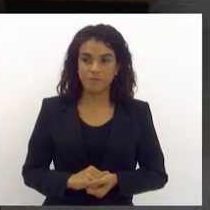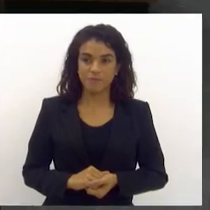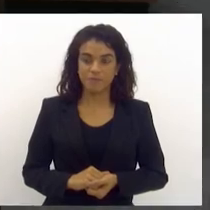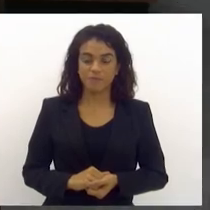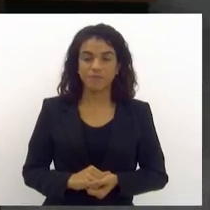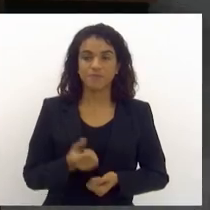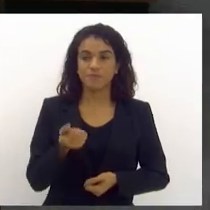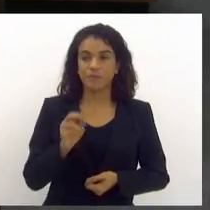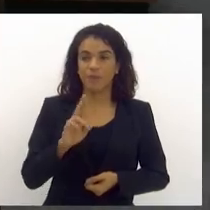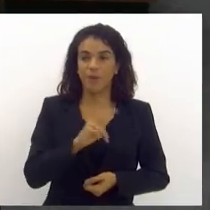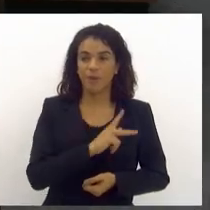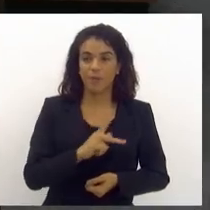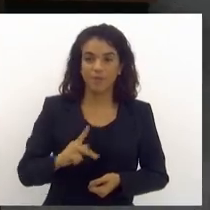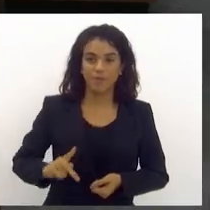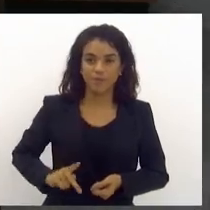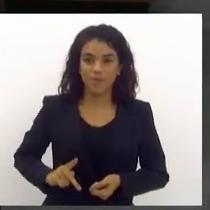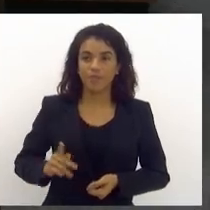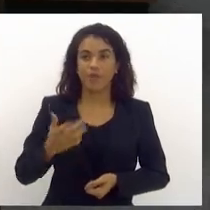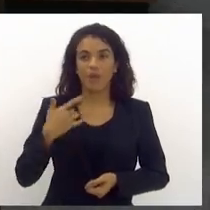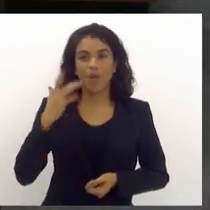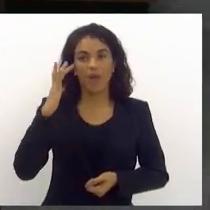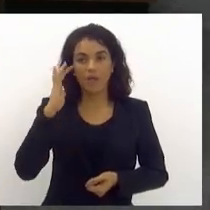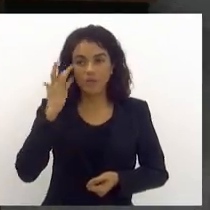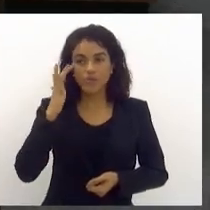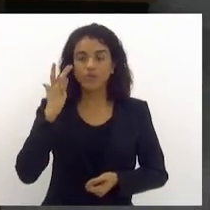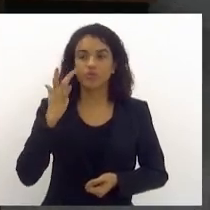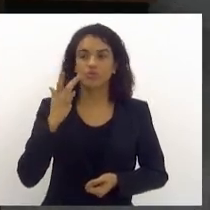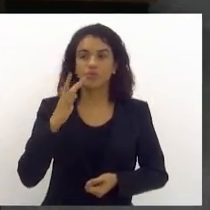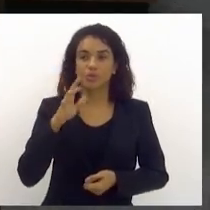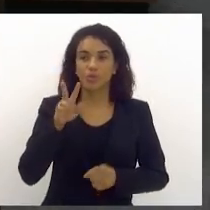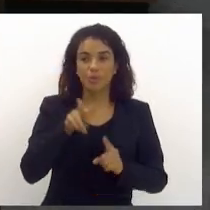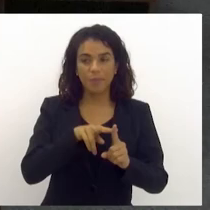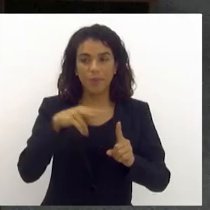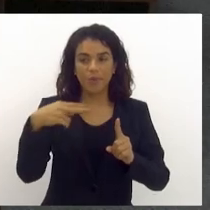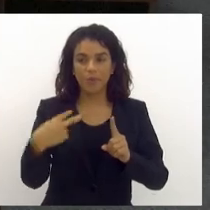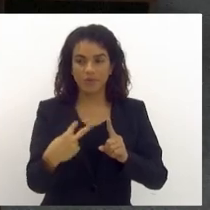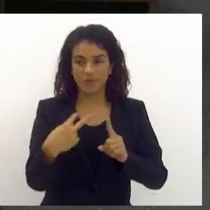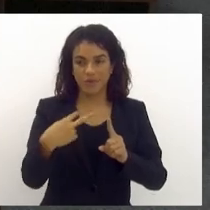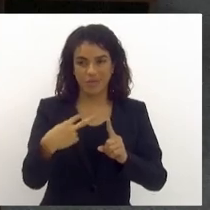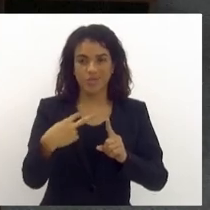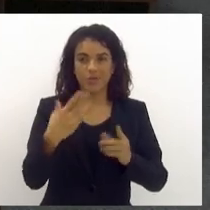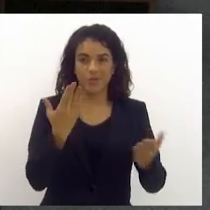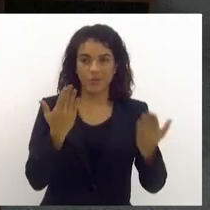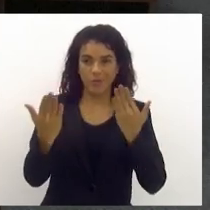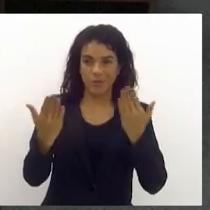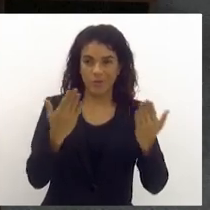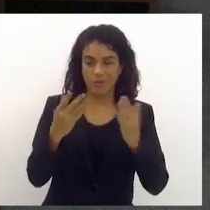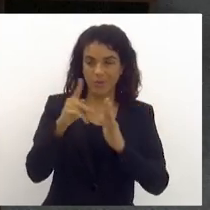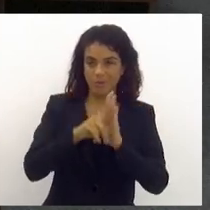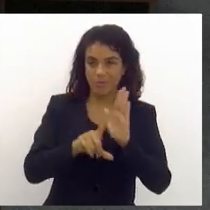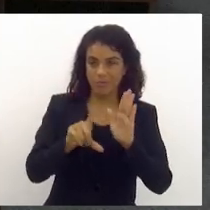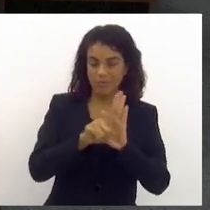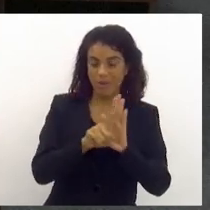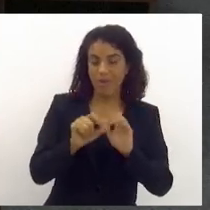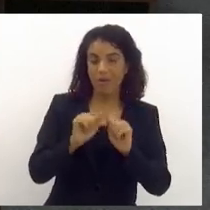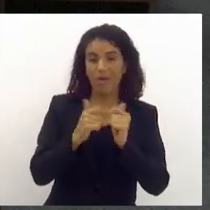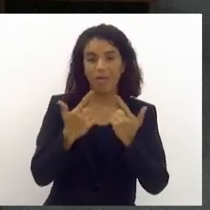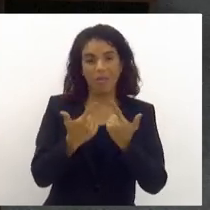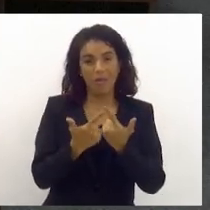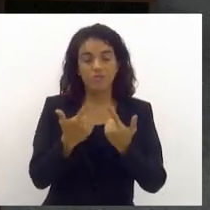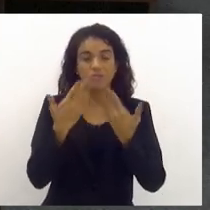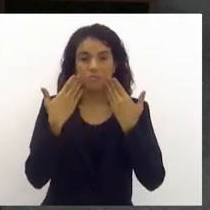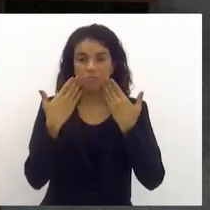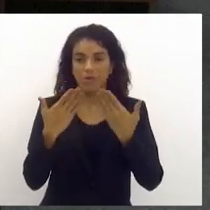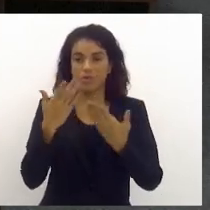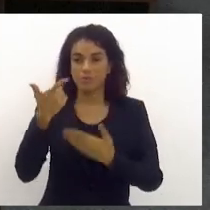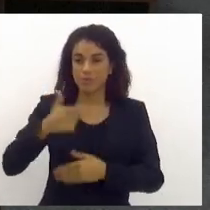Senhor presidente, acho que do ponto de vista do que estava, né, esse PLC originalmente, a Alerj mostra